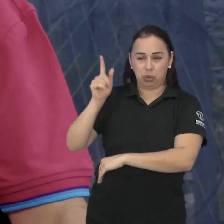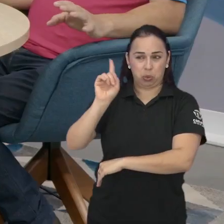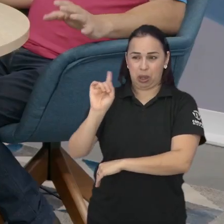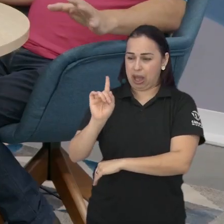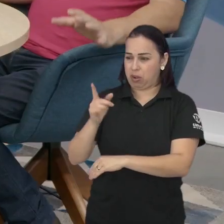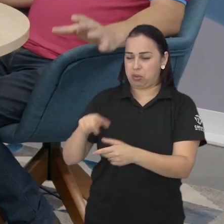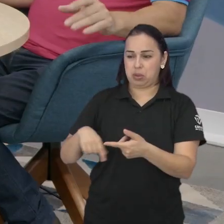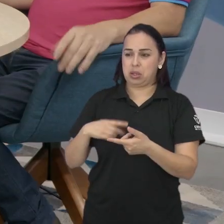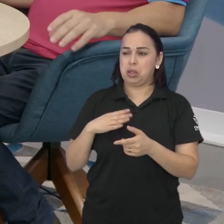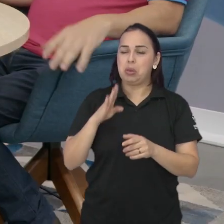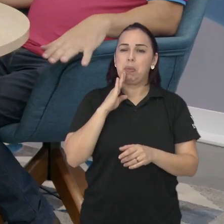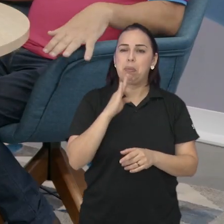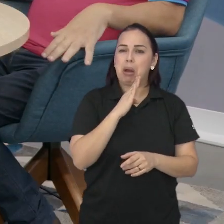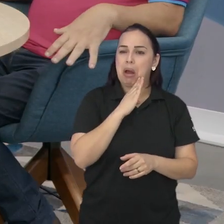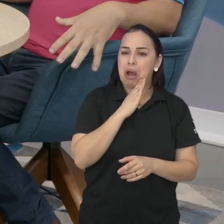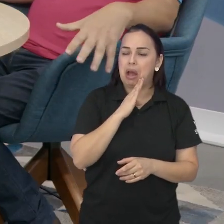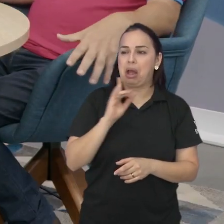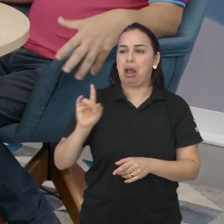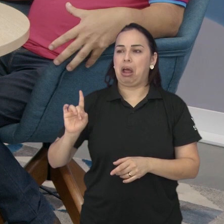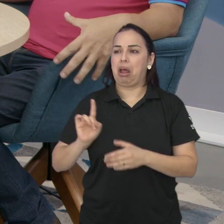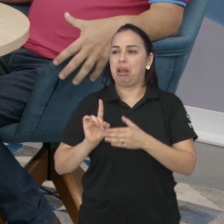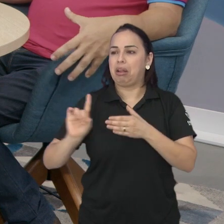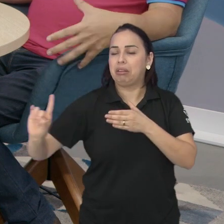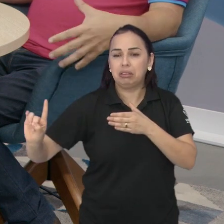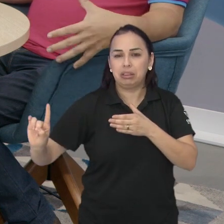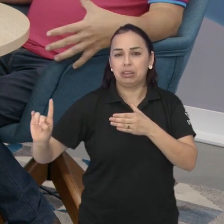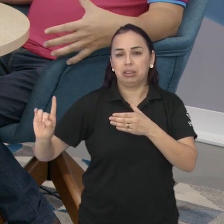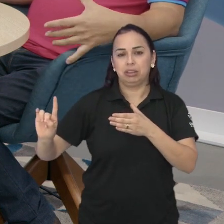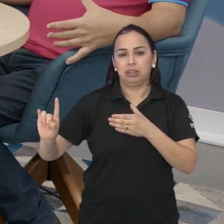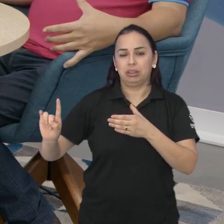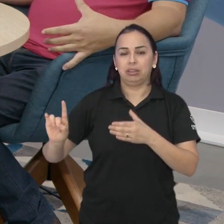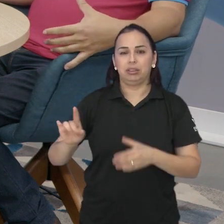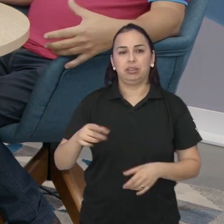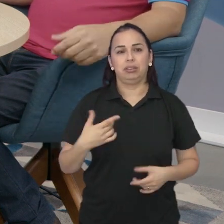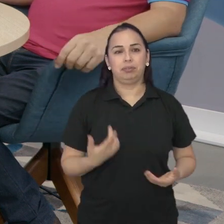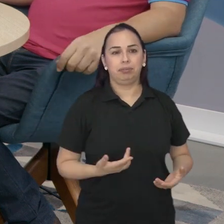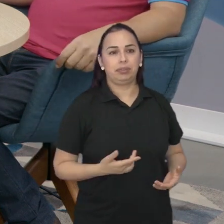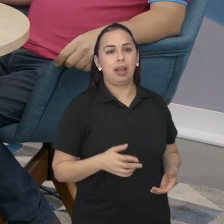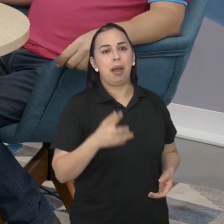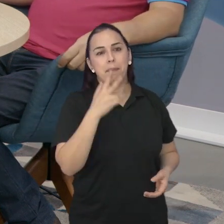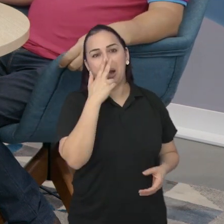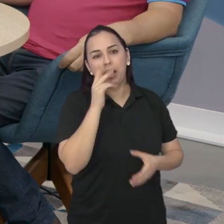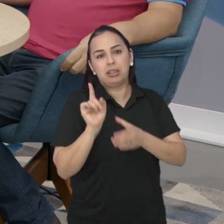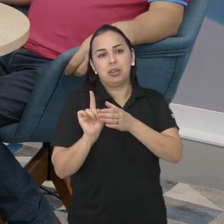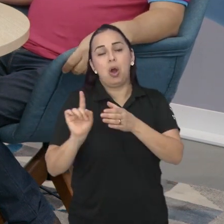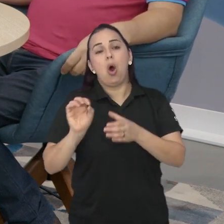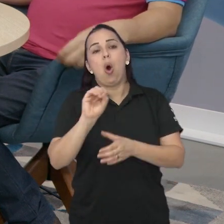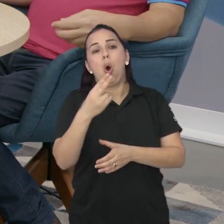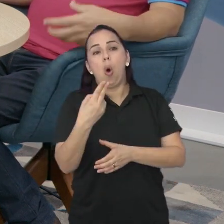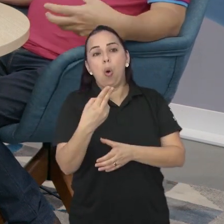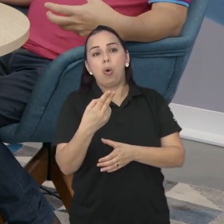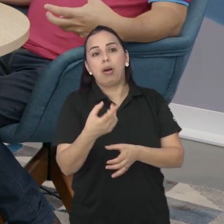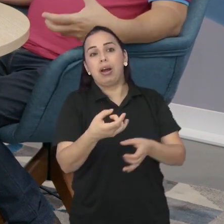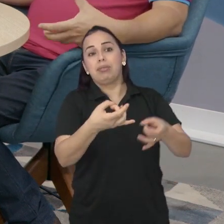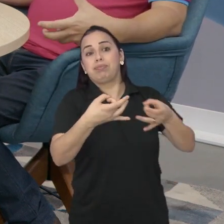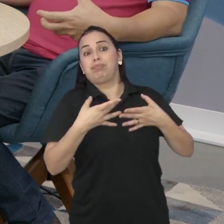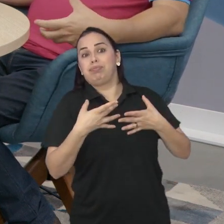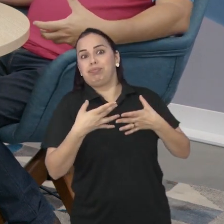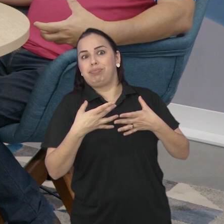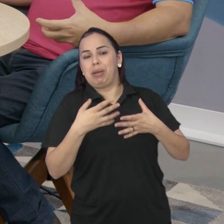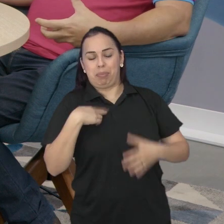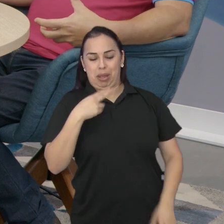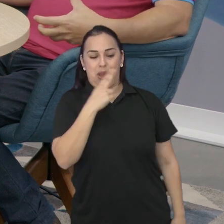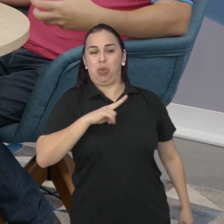não quero mais no barzinho, tem que fumar lá fora. Né? Ou até você excluso por não fazer o uso. A população de rua,